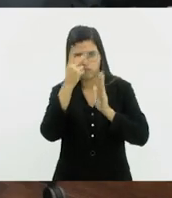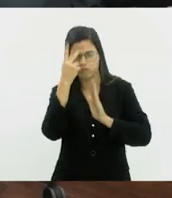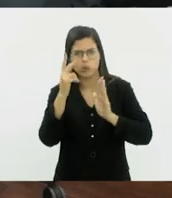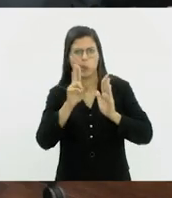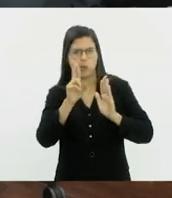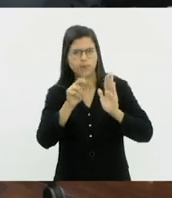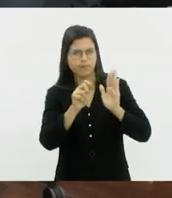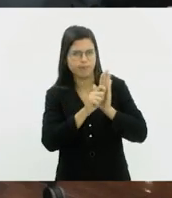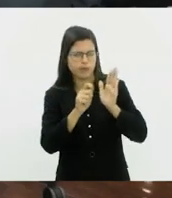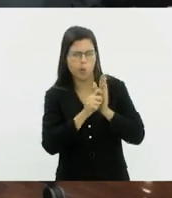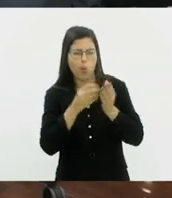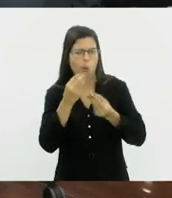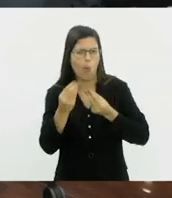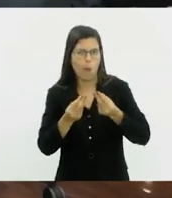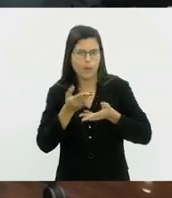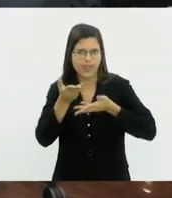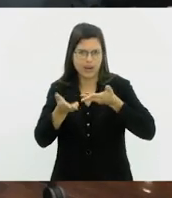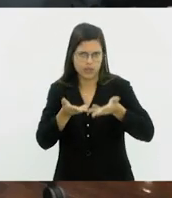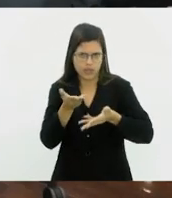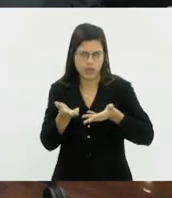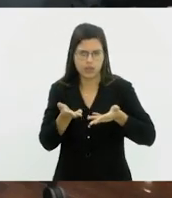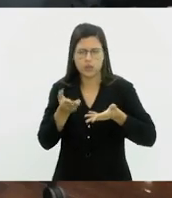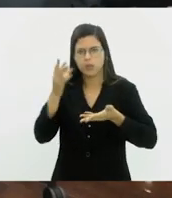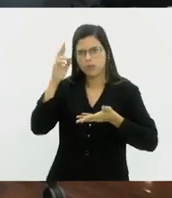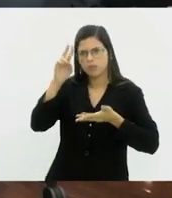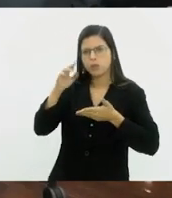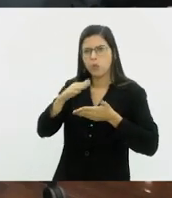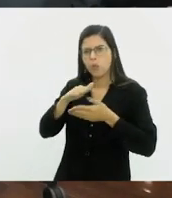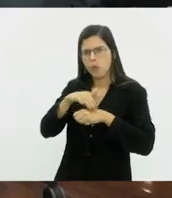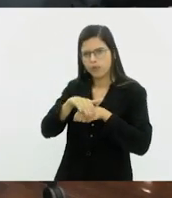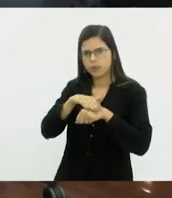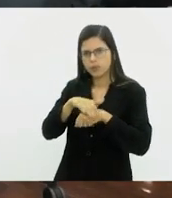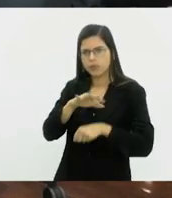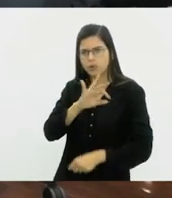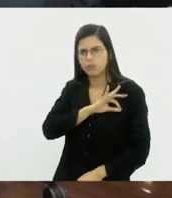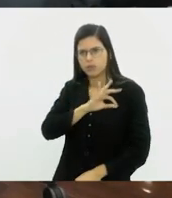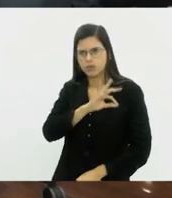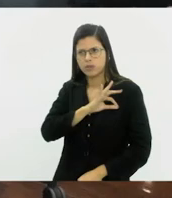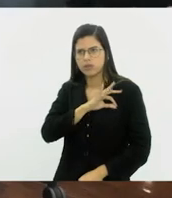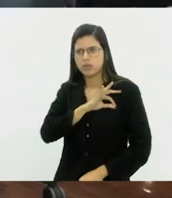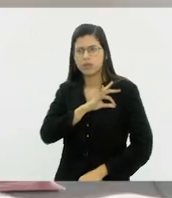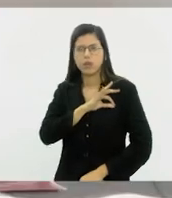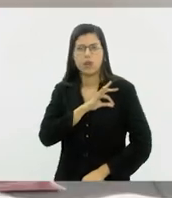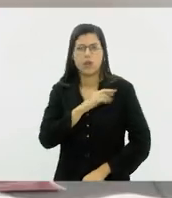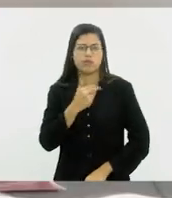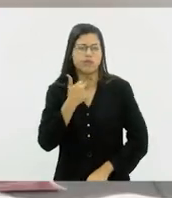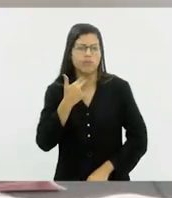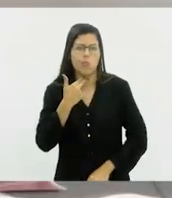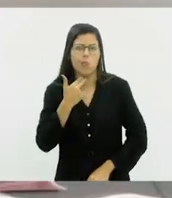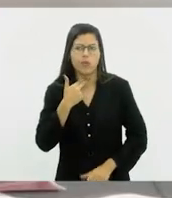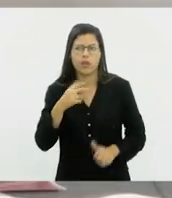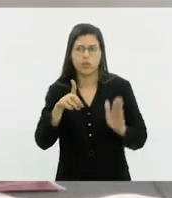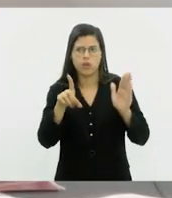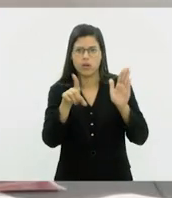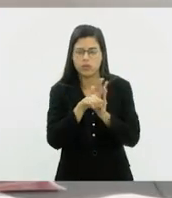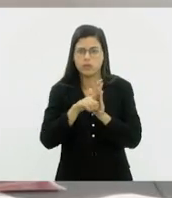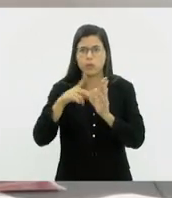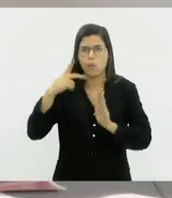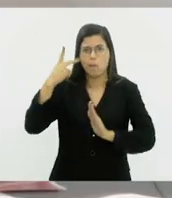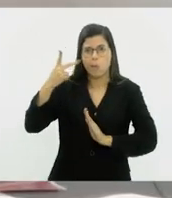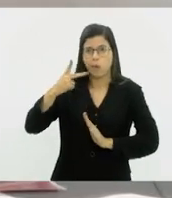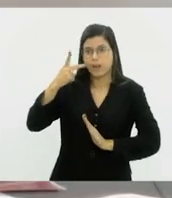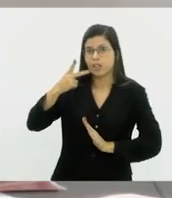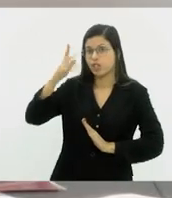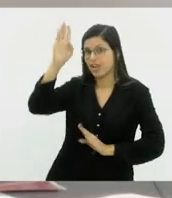Lembrando que tava conversando com o major nós não podemos legislar sobre política nacional de